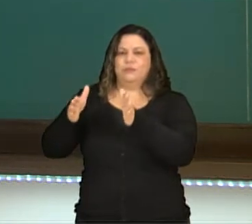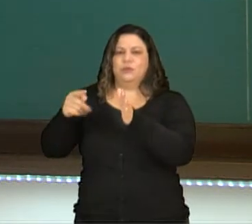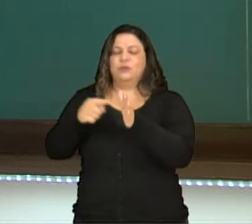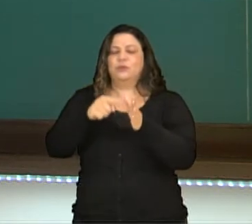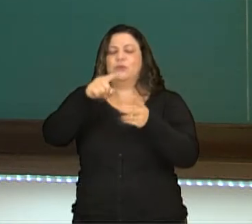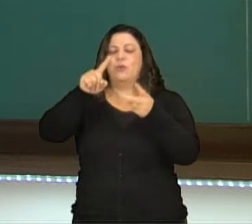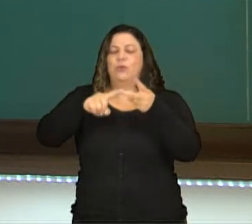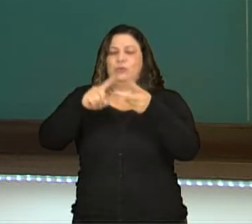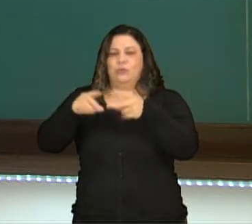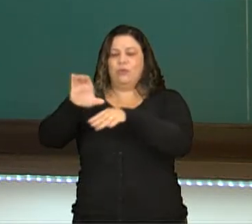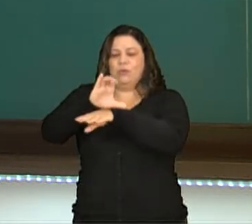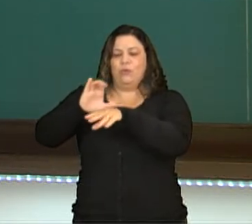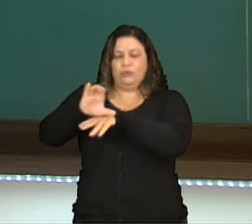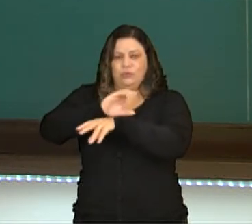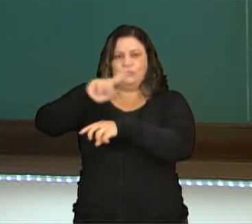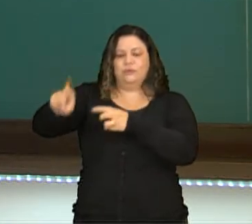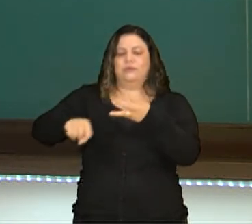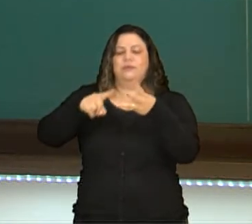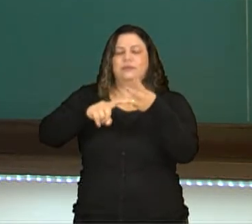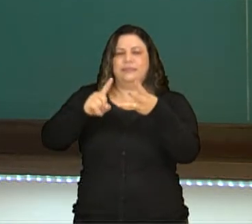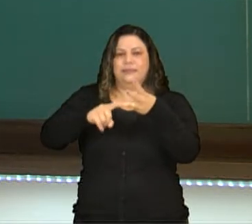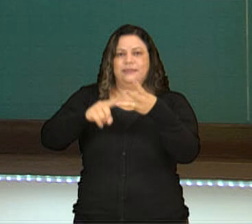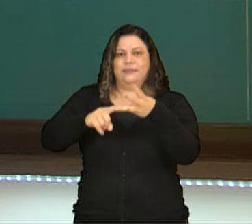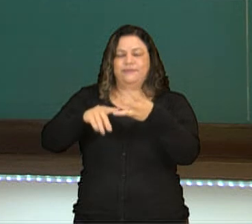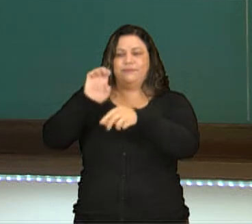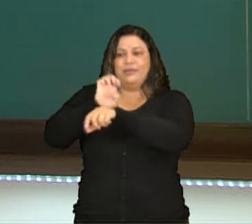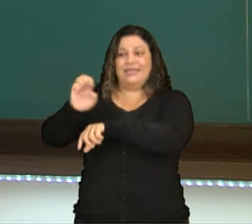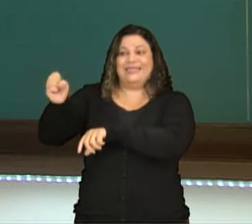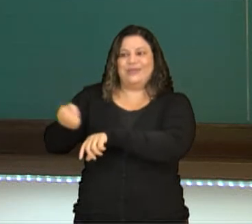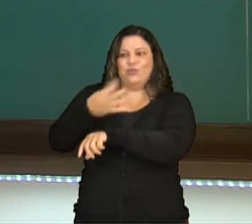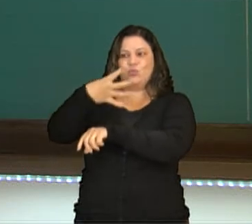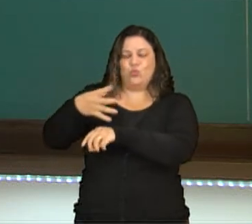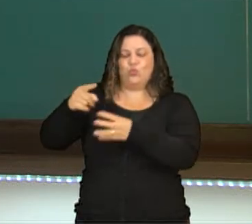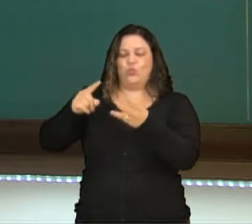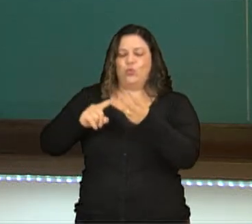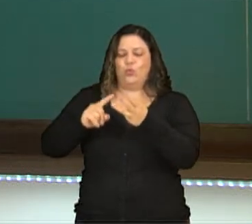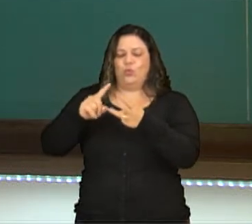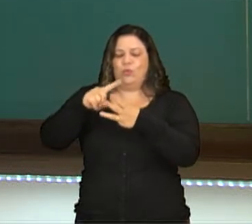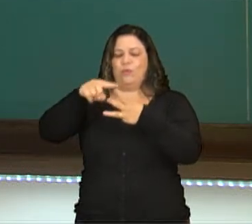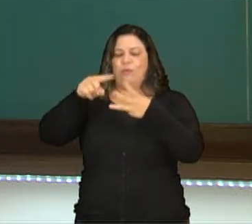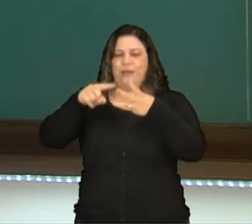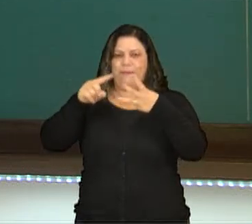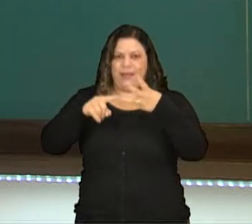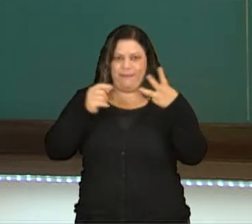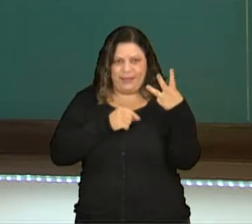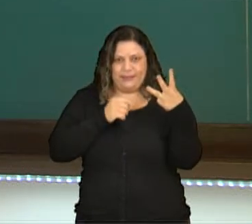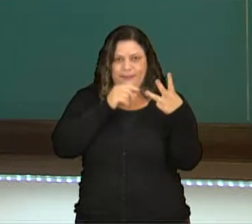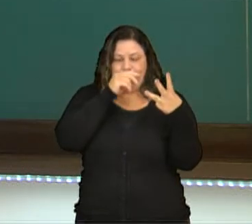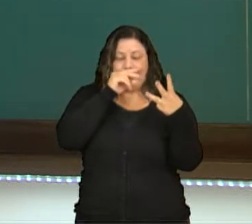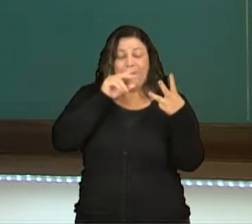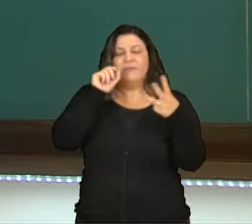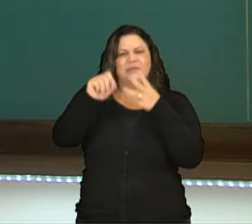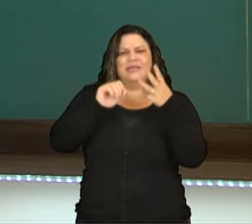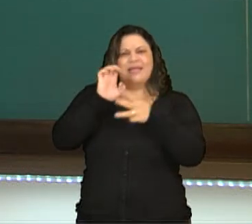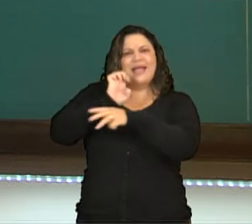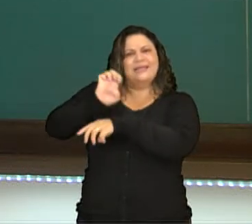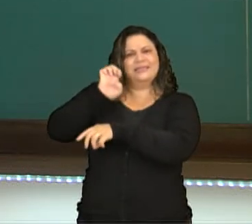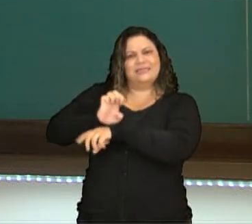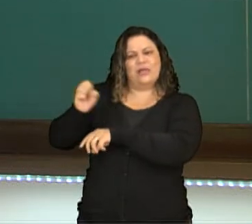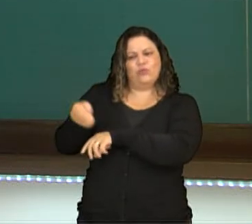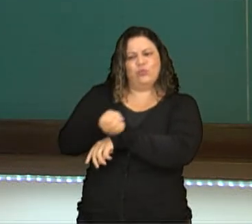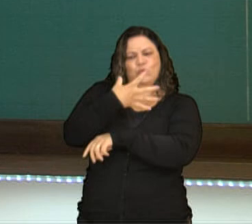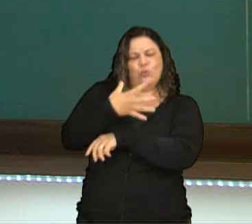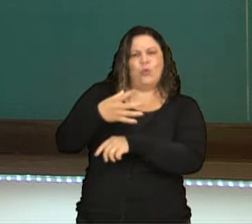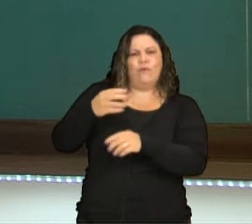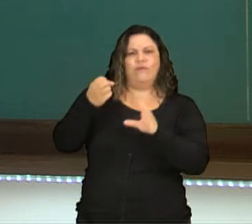1934 a 37. E o Estado Novo, de 1937 a 45. Estado Novo, o que é isso?